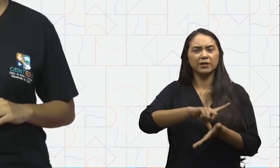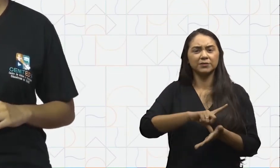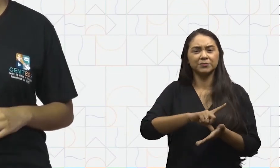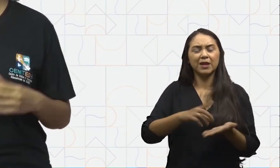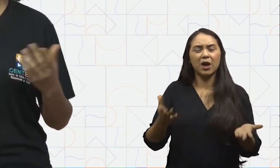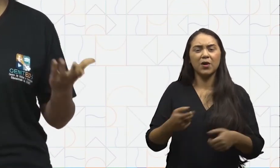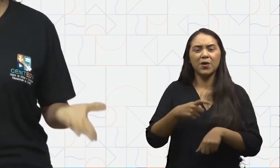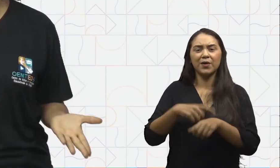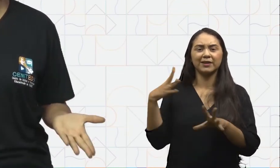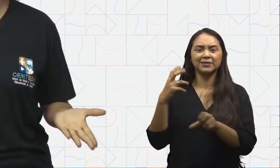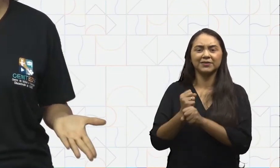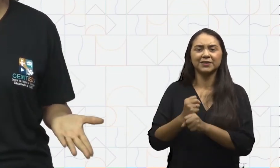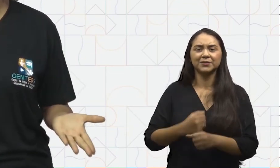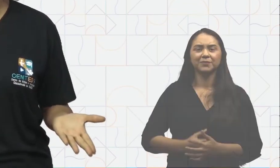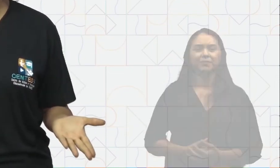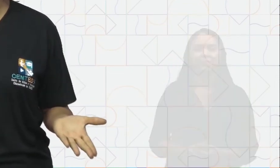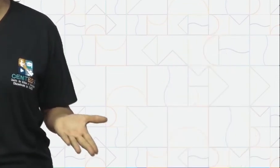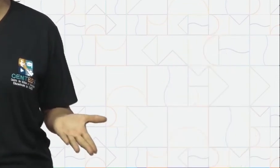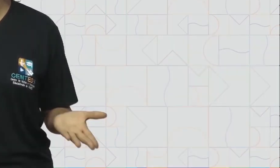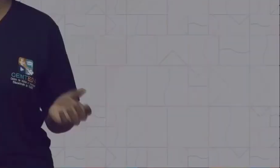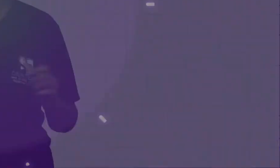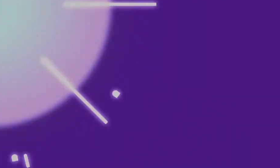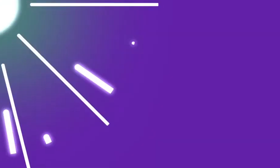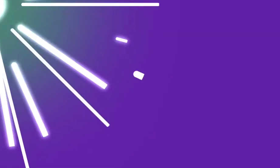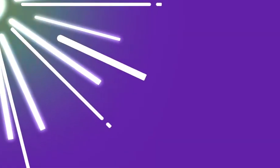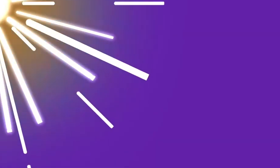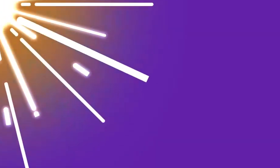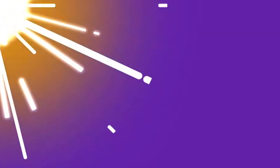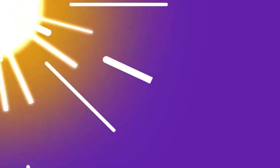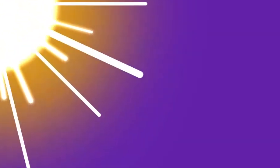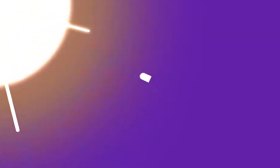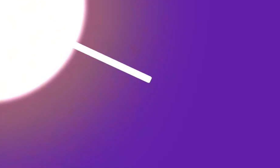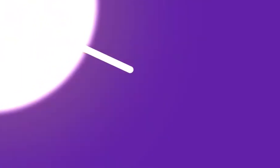na aula de hoje. Chegou a hora da revisão.